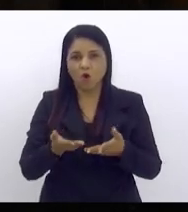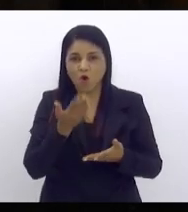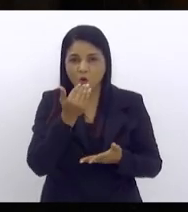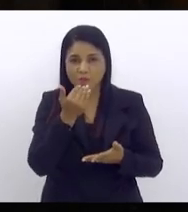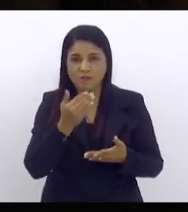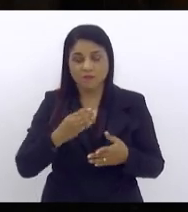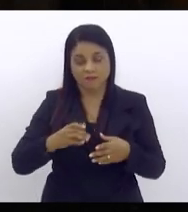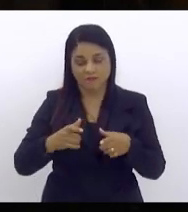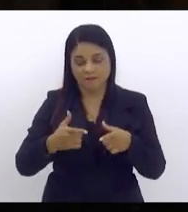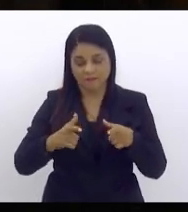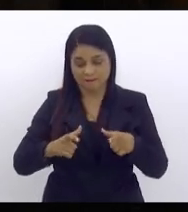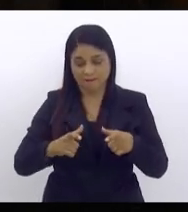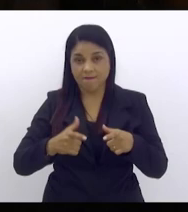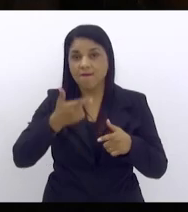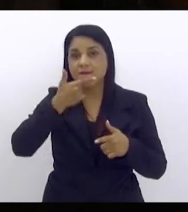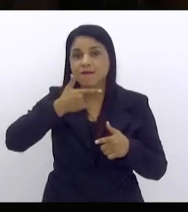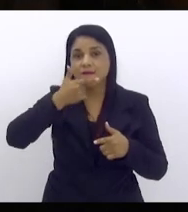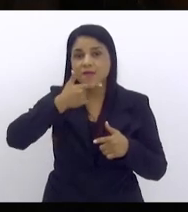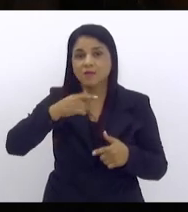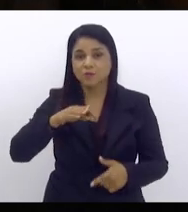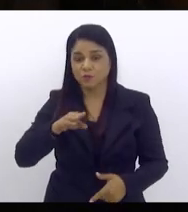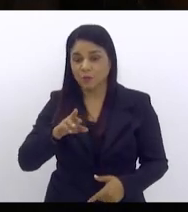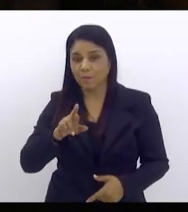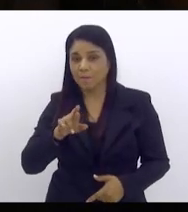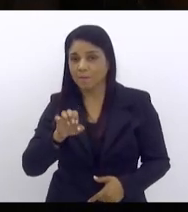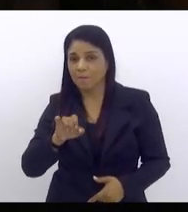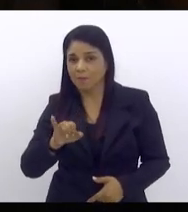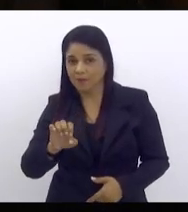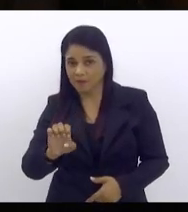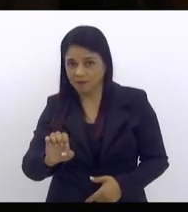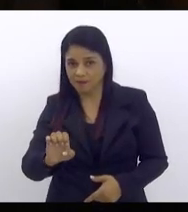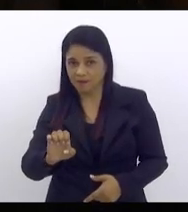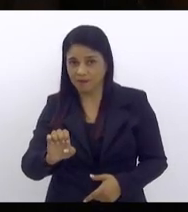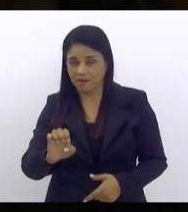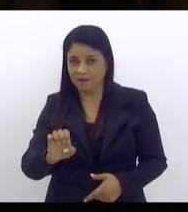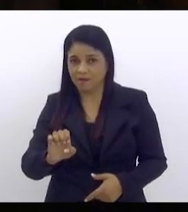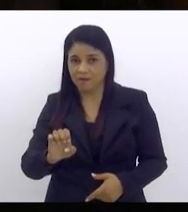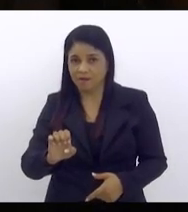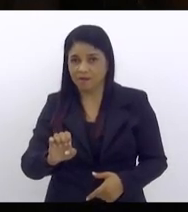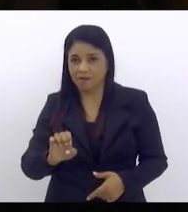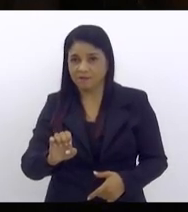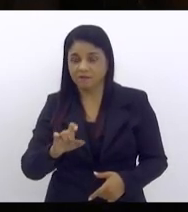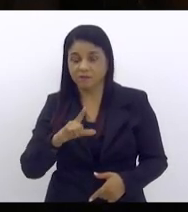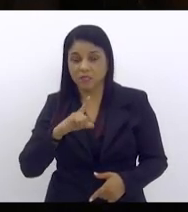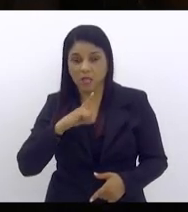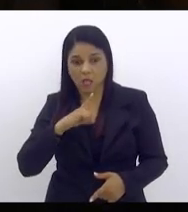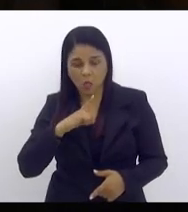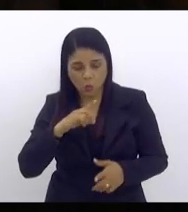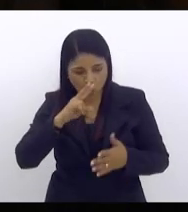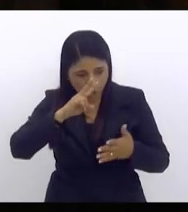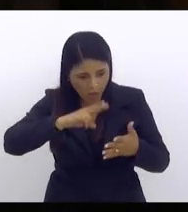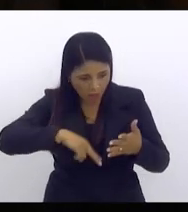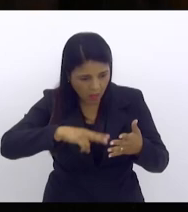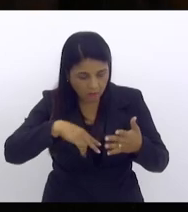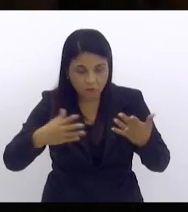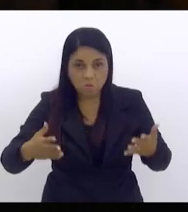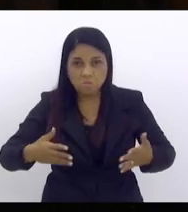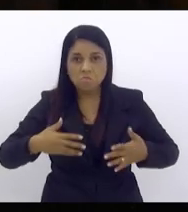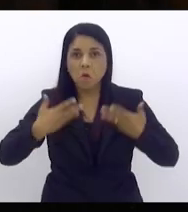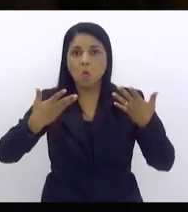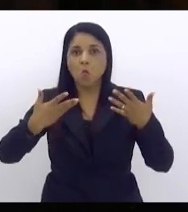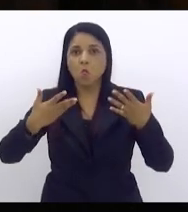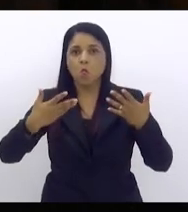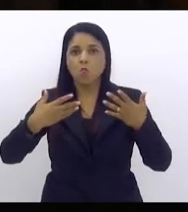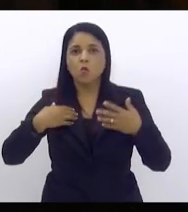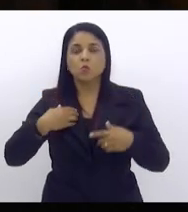essa matéria. Eu confesso que fiquei surpreso, que